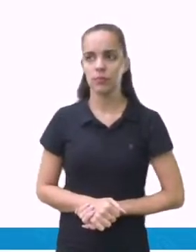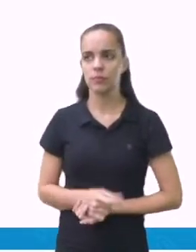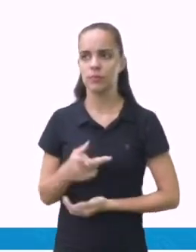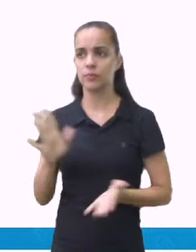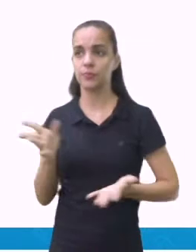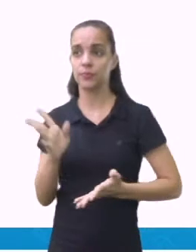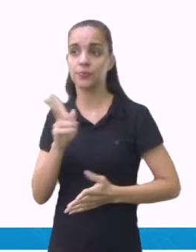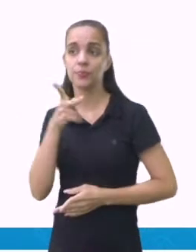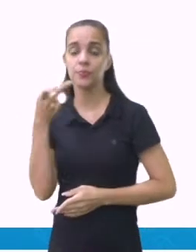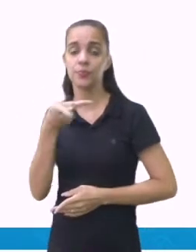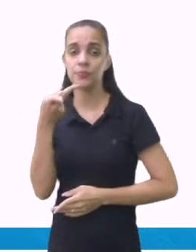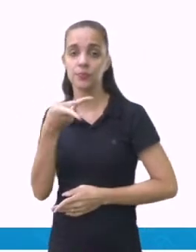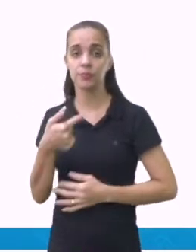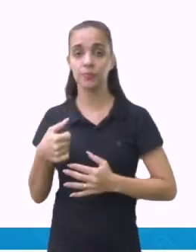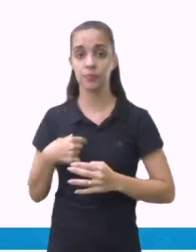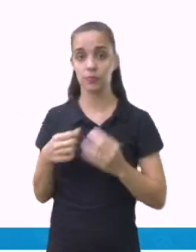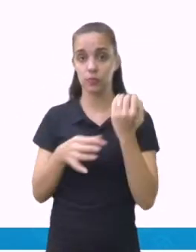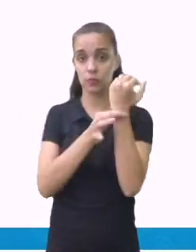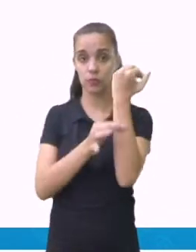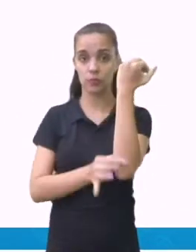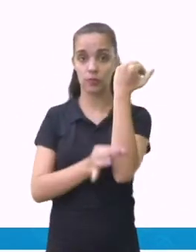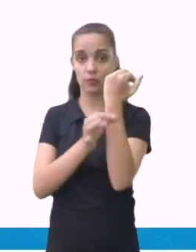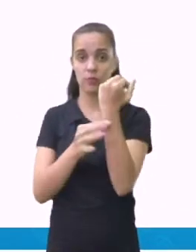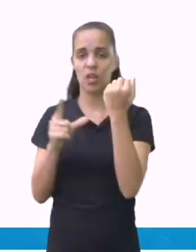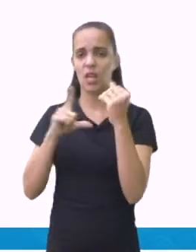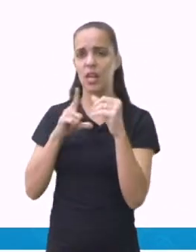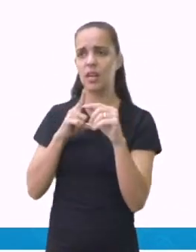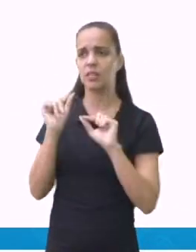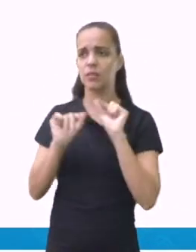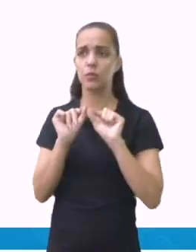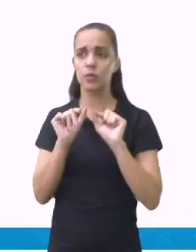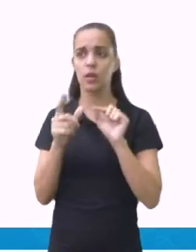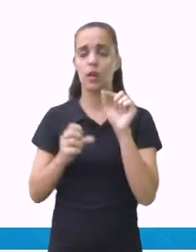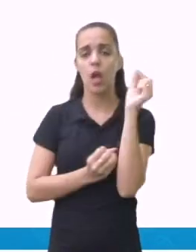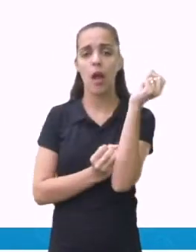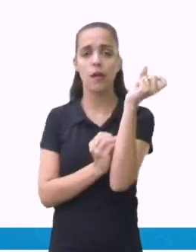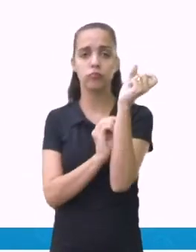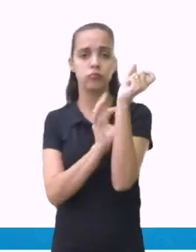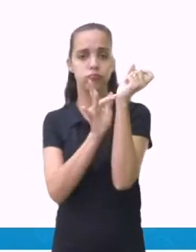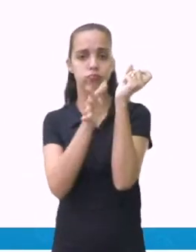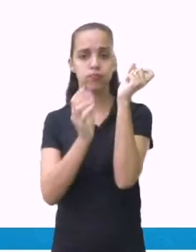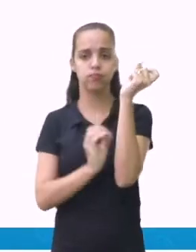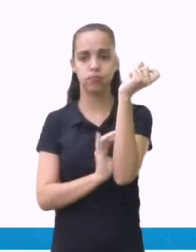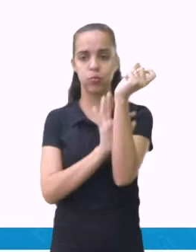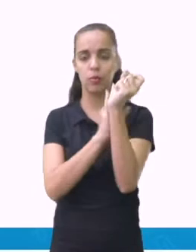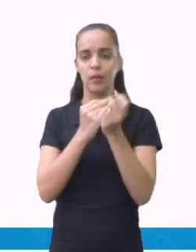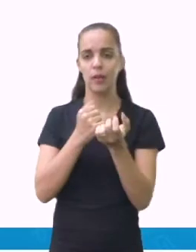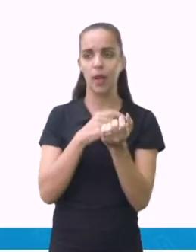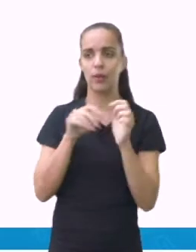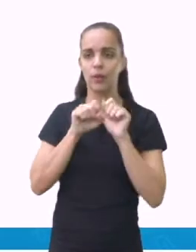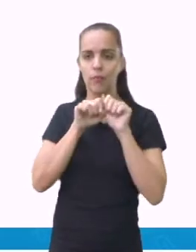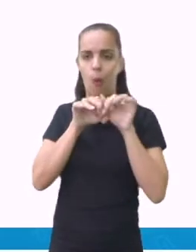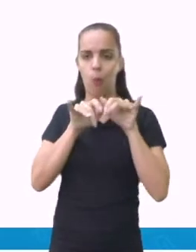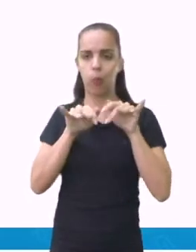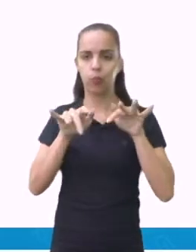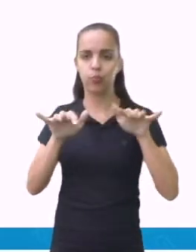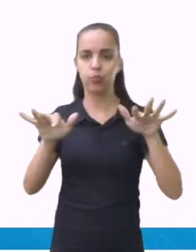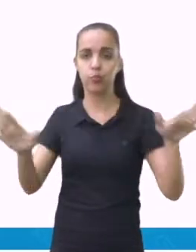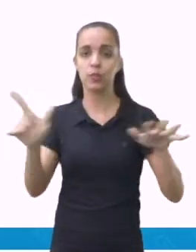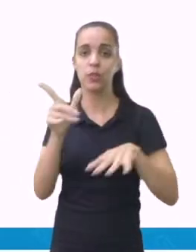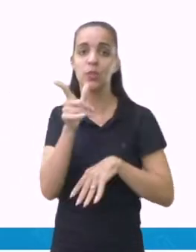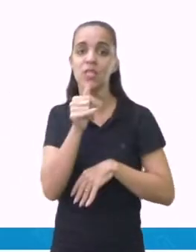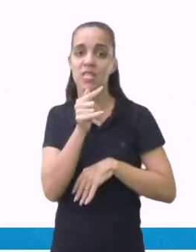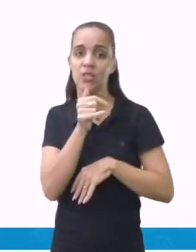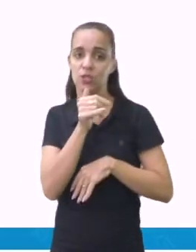planta aí, ela serve para transporte e distribuição de água e substâncias. Então, a raiz